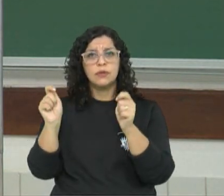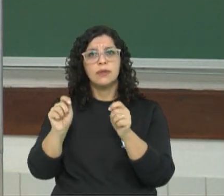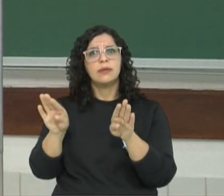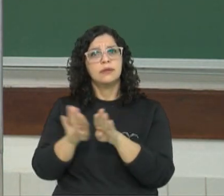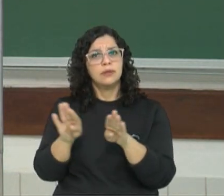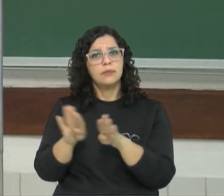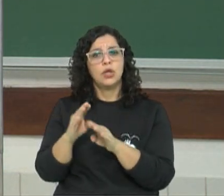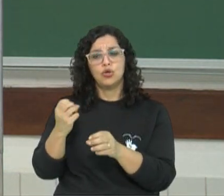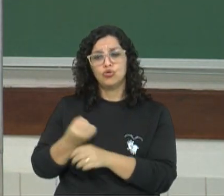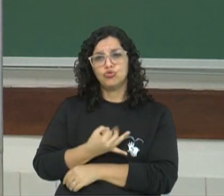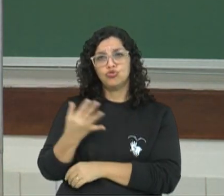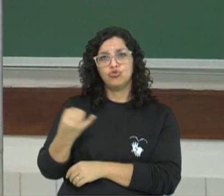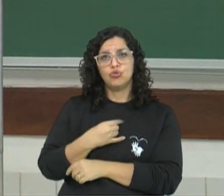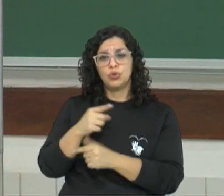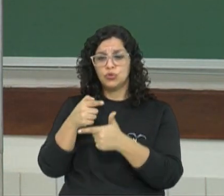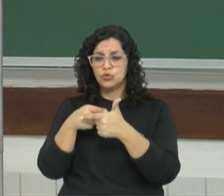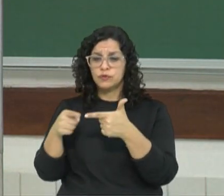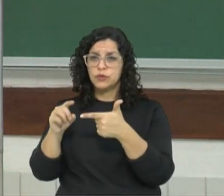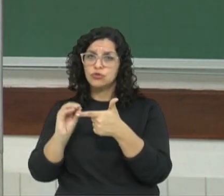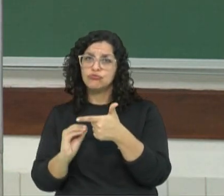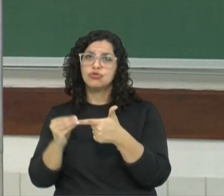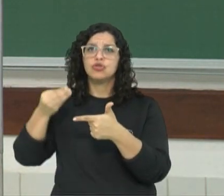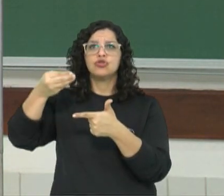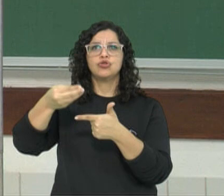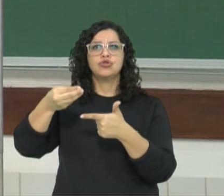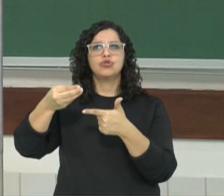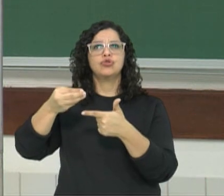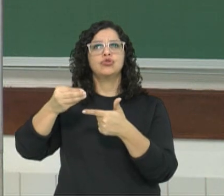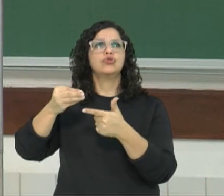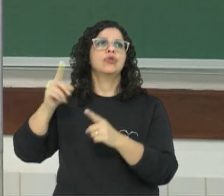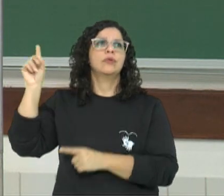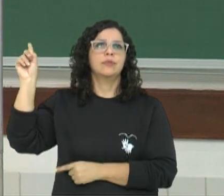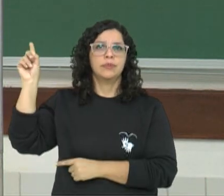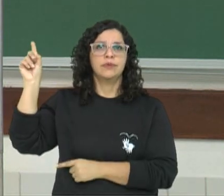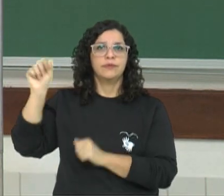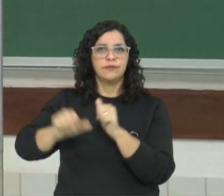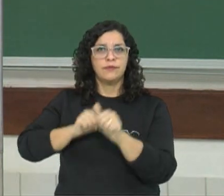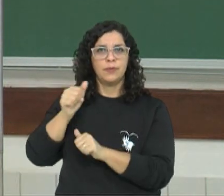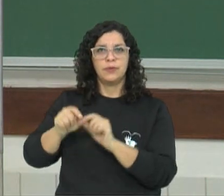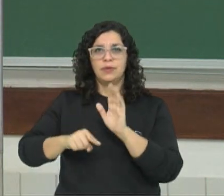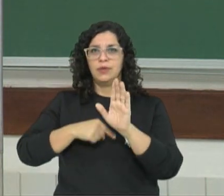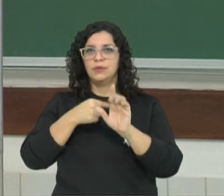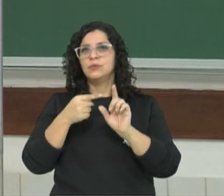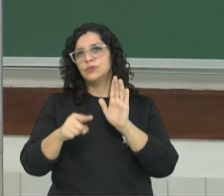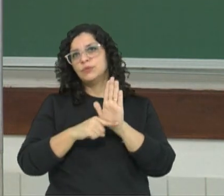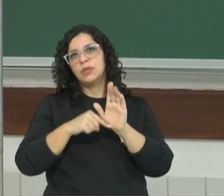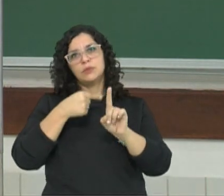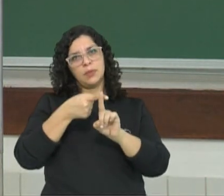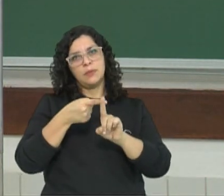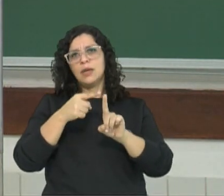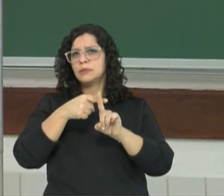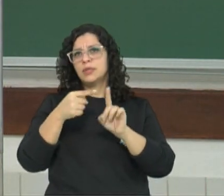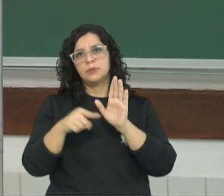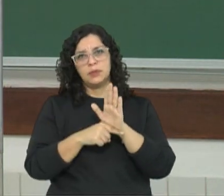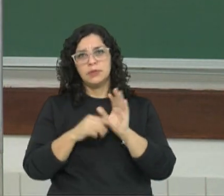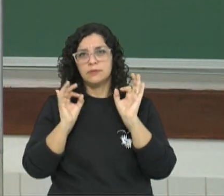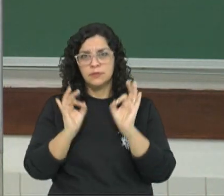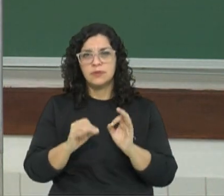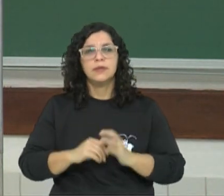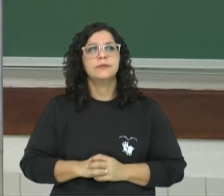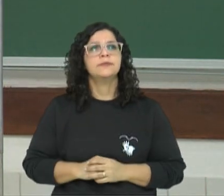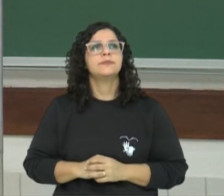o número que está dividindo, né, na base 10, ele passa com o sinal invertido para riba,